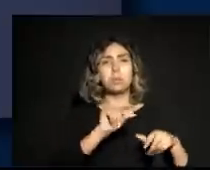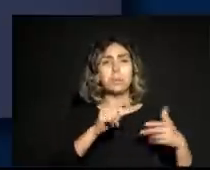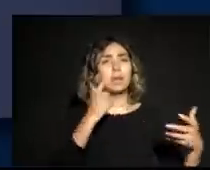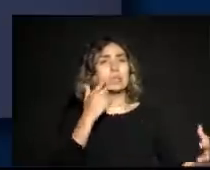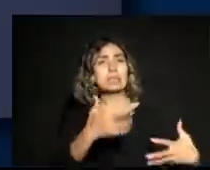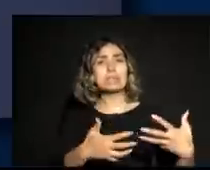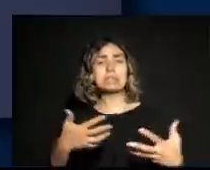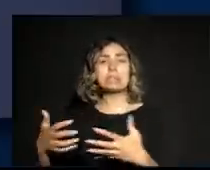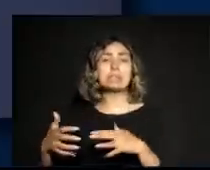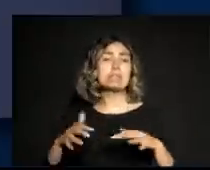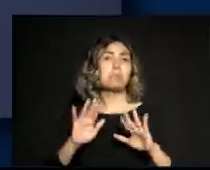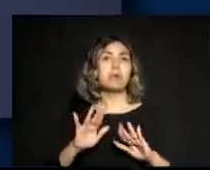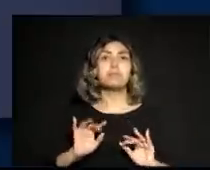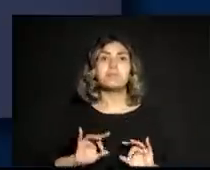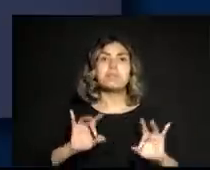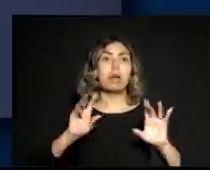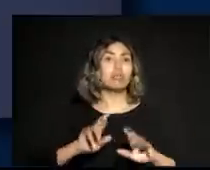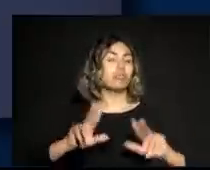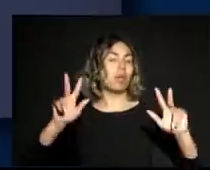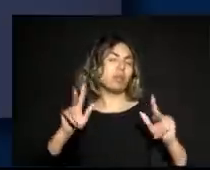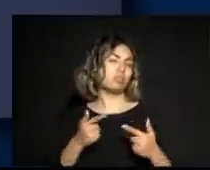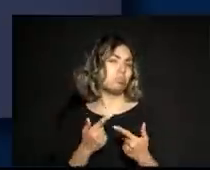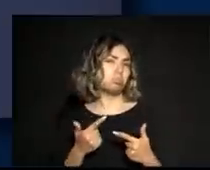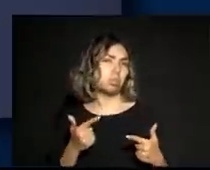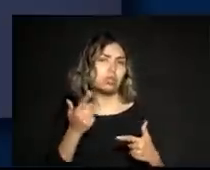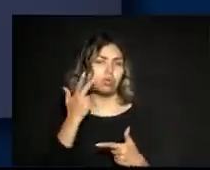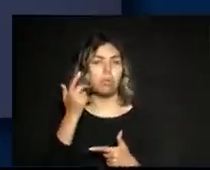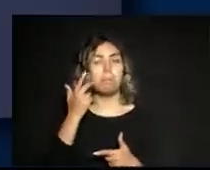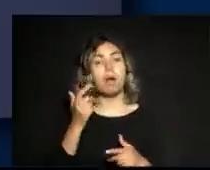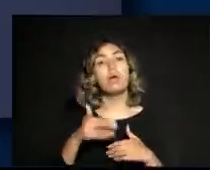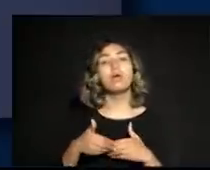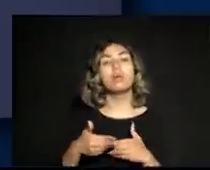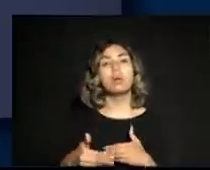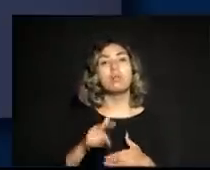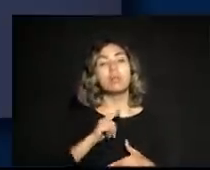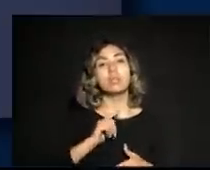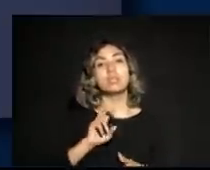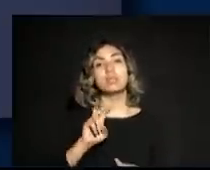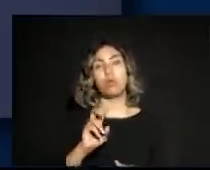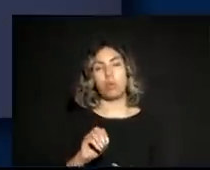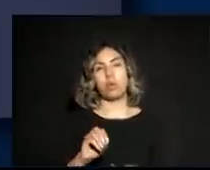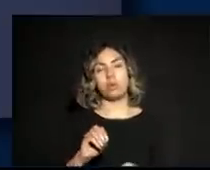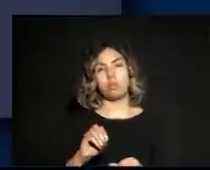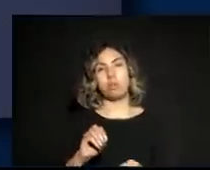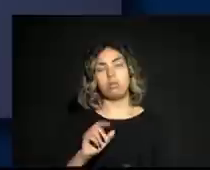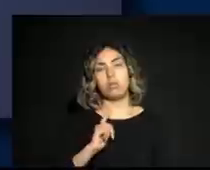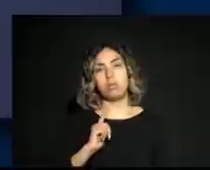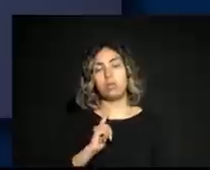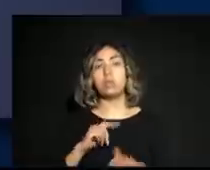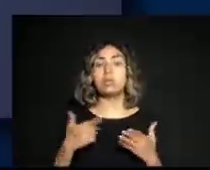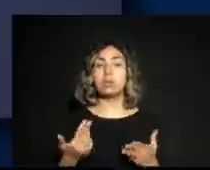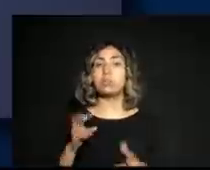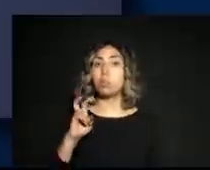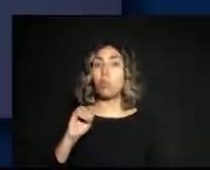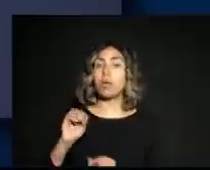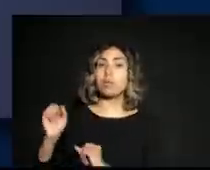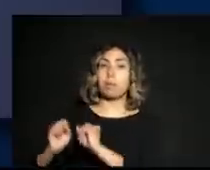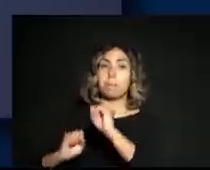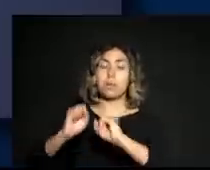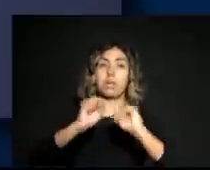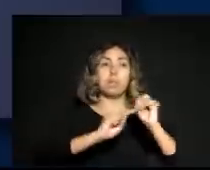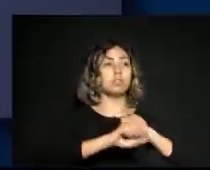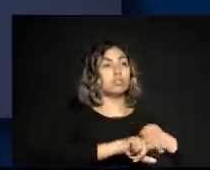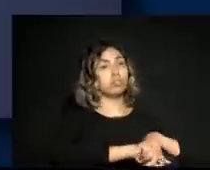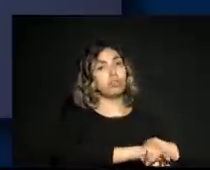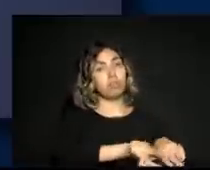turbulento não tem nada de especial aconteceu no Brasil e nós vamos ter 50 emissões de debêntures significam que 50 empresas